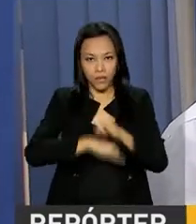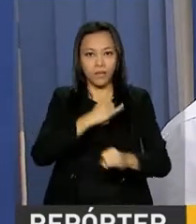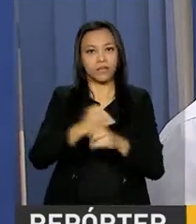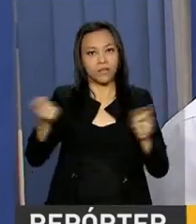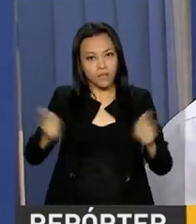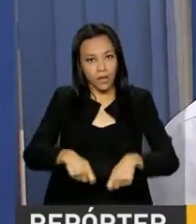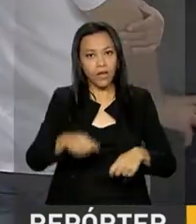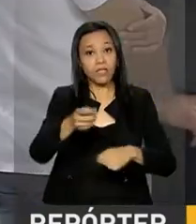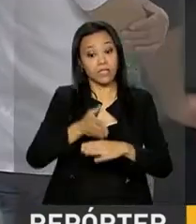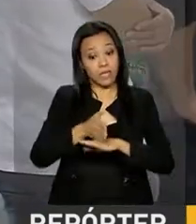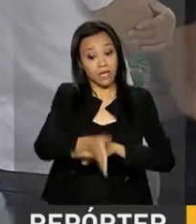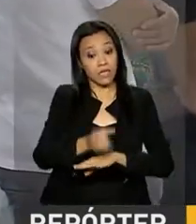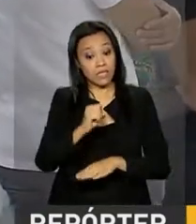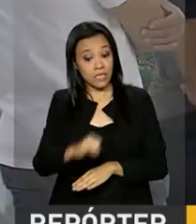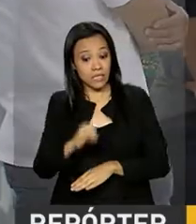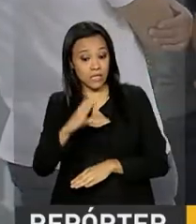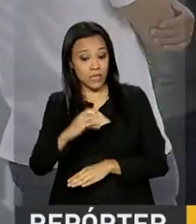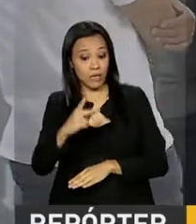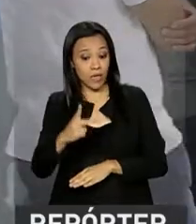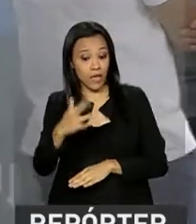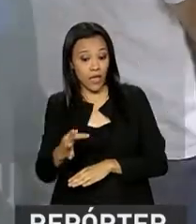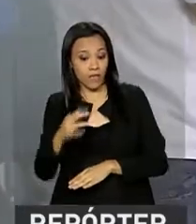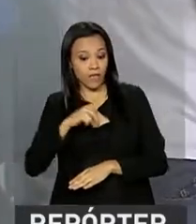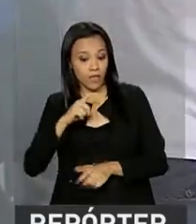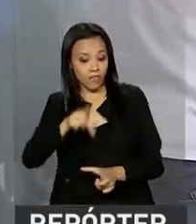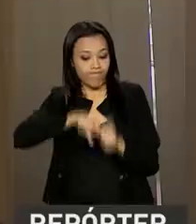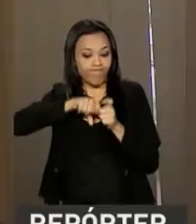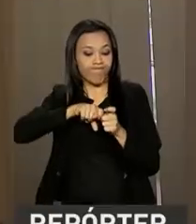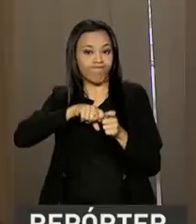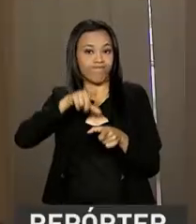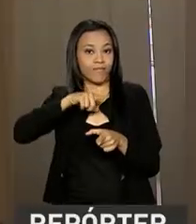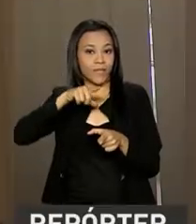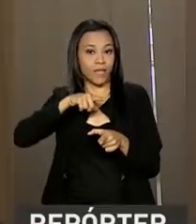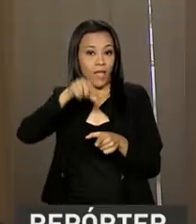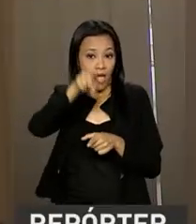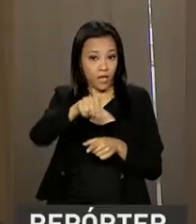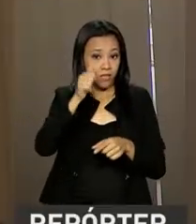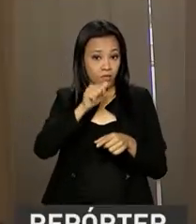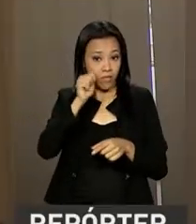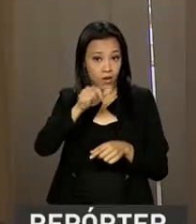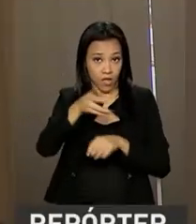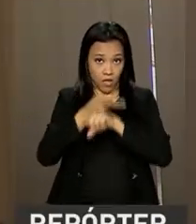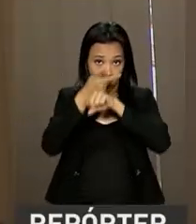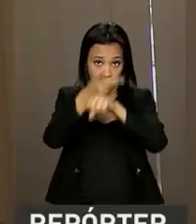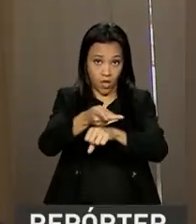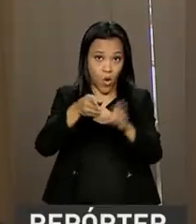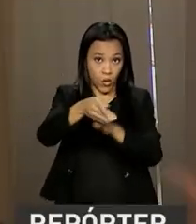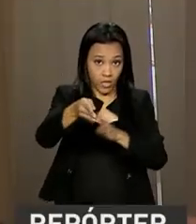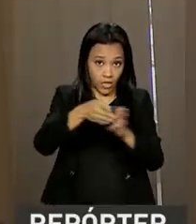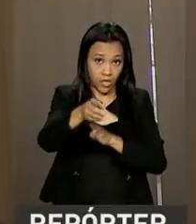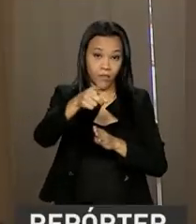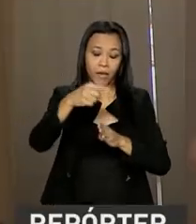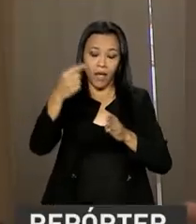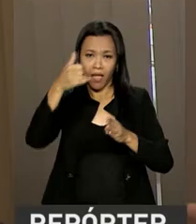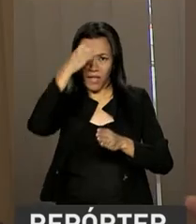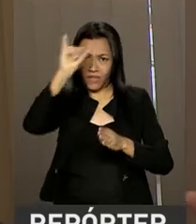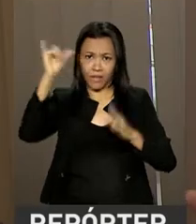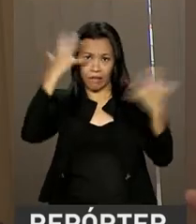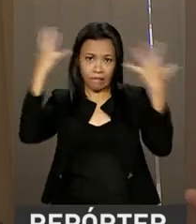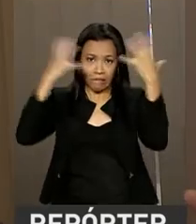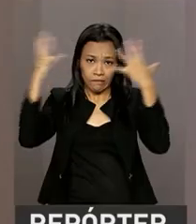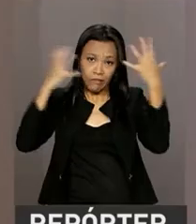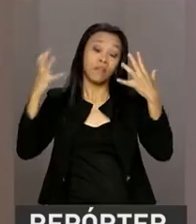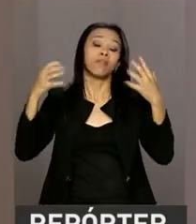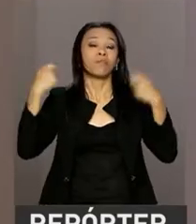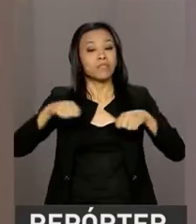verificar se o cpf apresenta alguma pendência esta especialista recomenda que para evitar transtorno o contribuinte